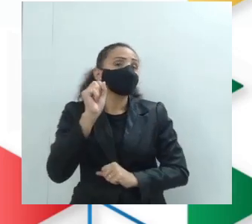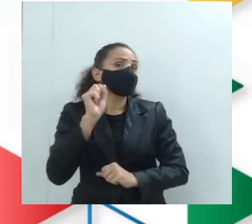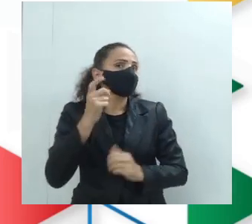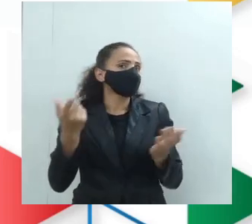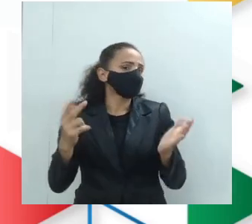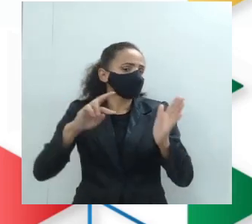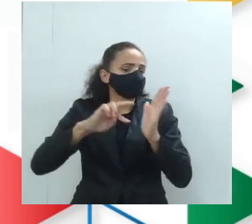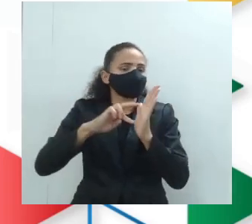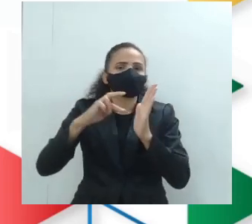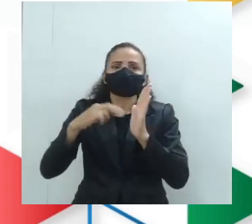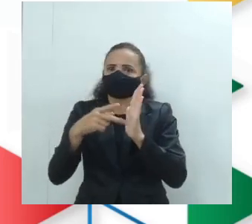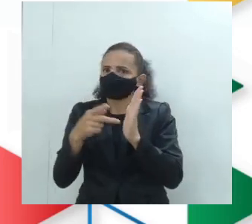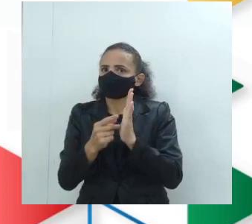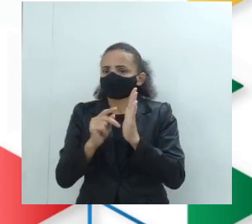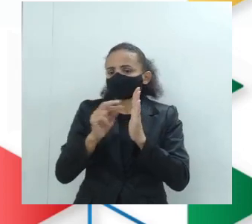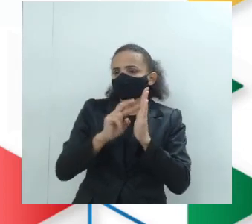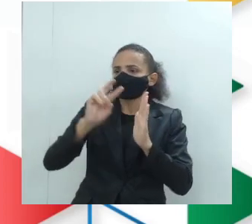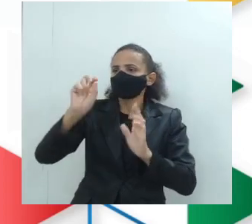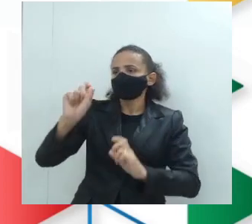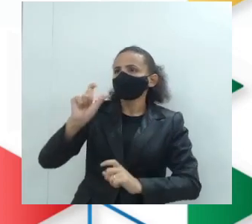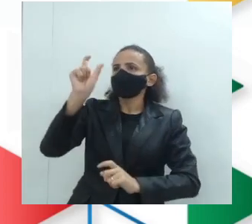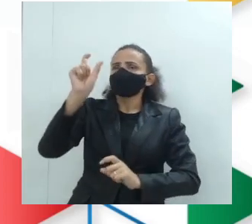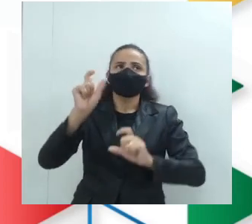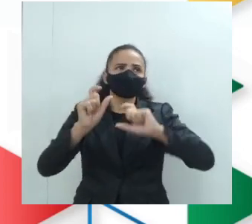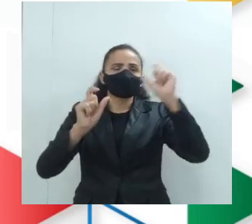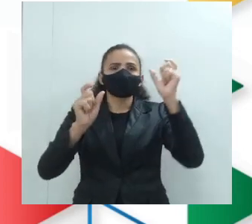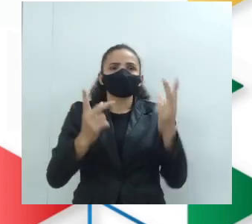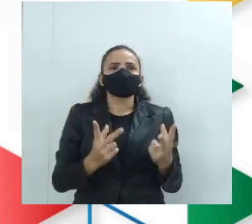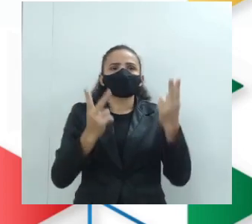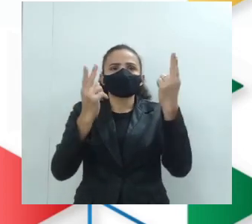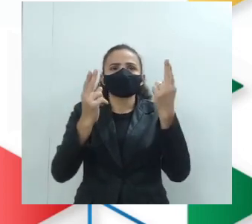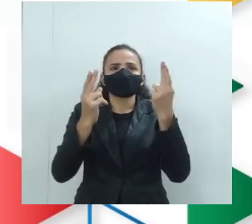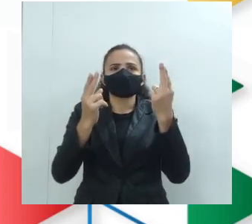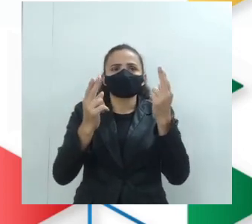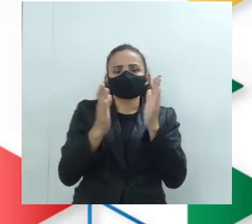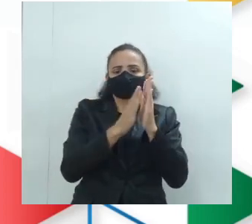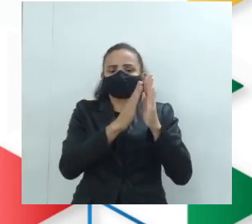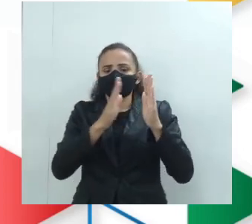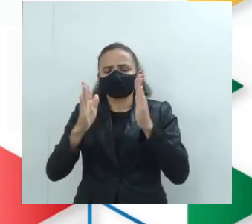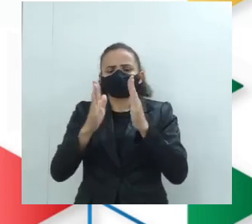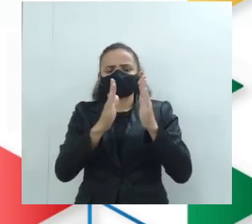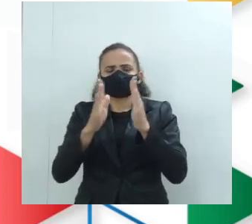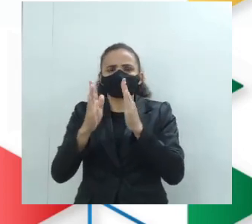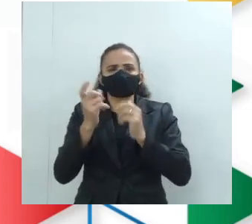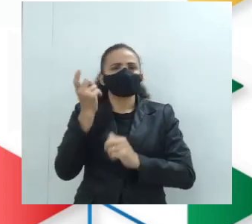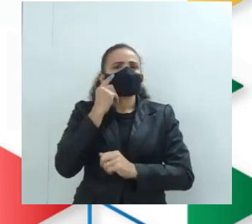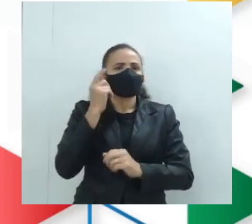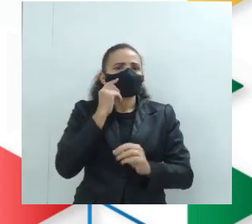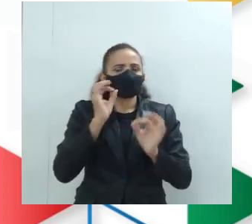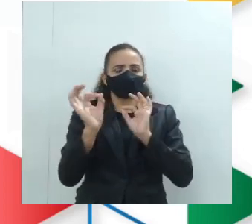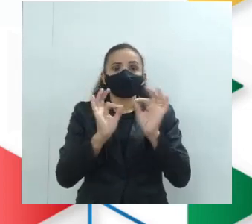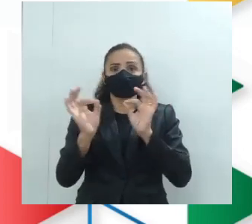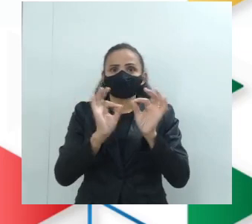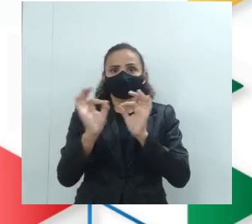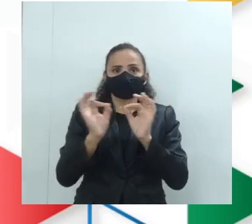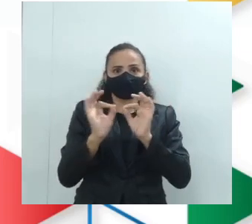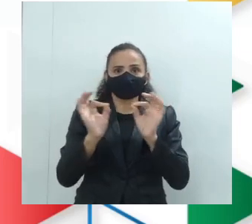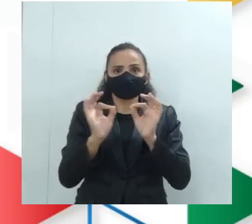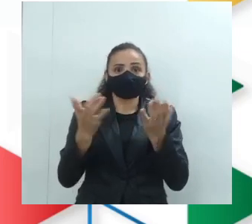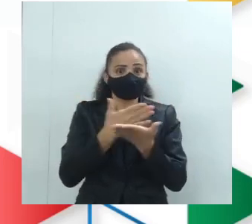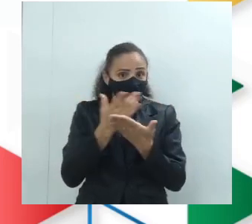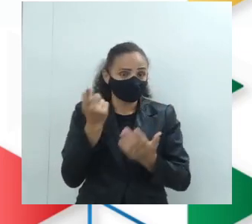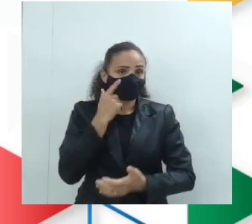é um reflexo da outra, ela é igual, ela só está mais afastada. Vamos fazer uma animação para vocês verem?